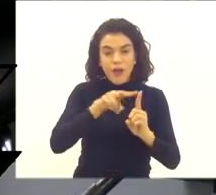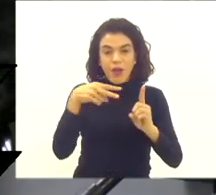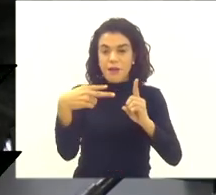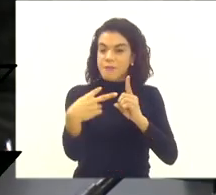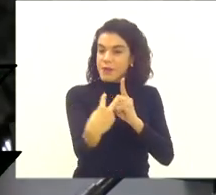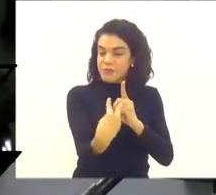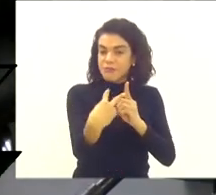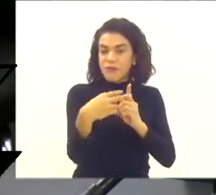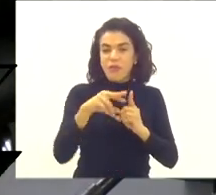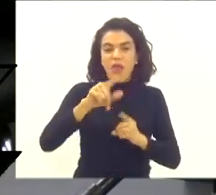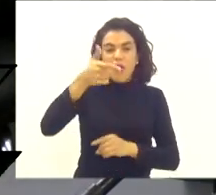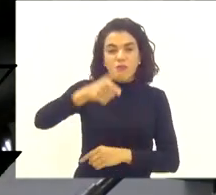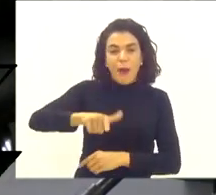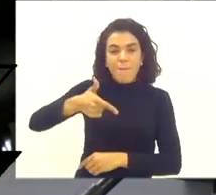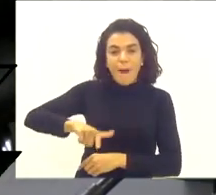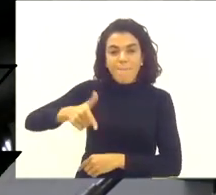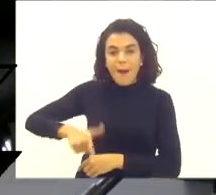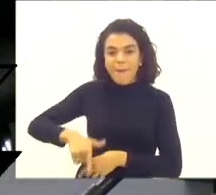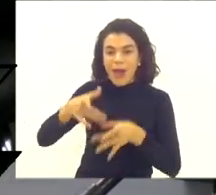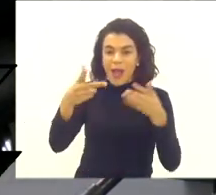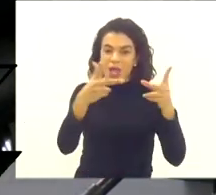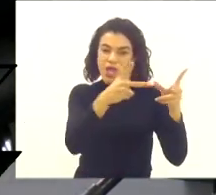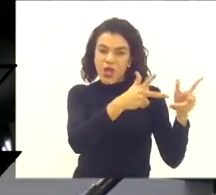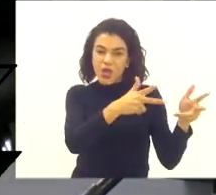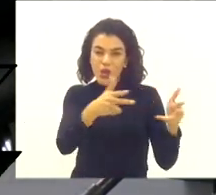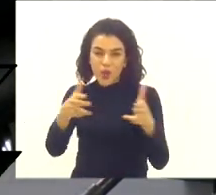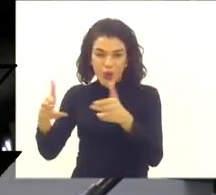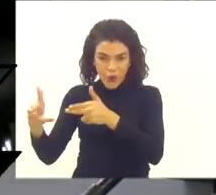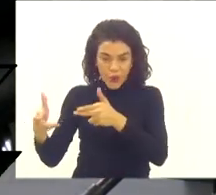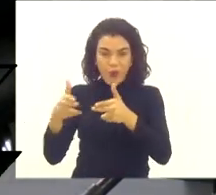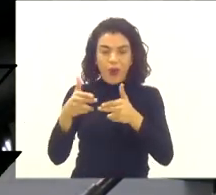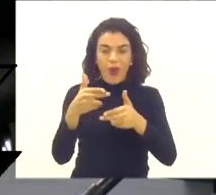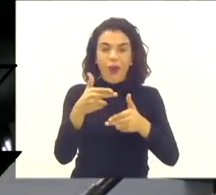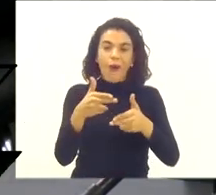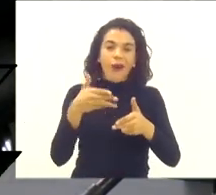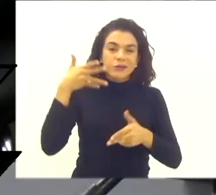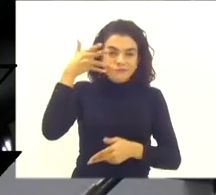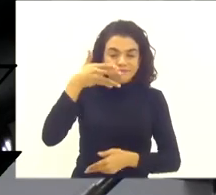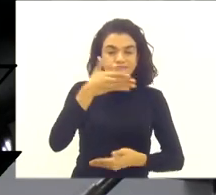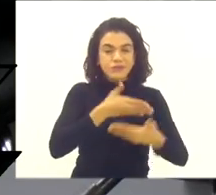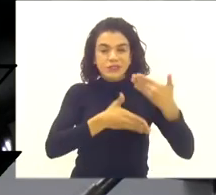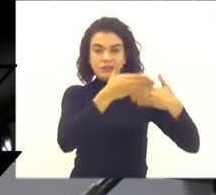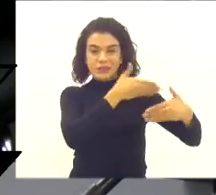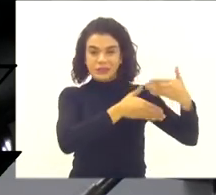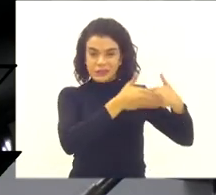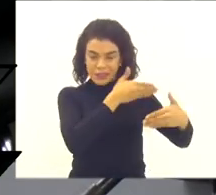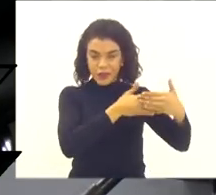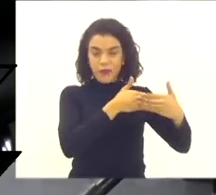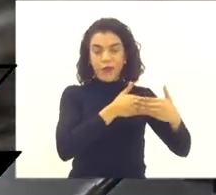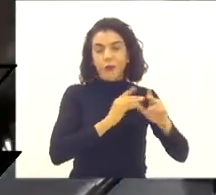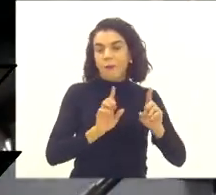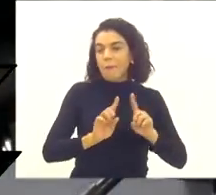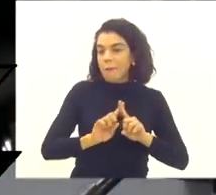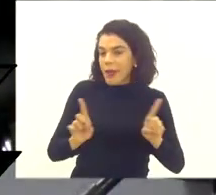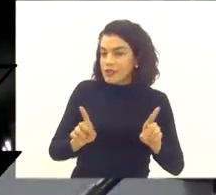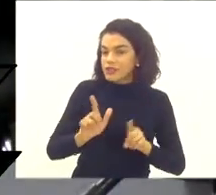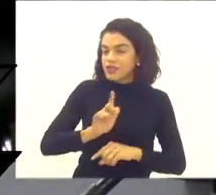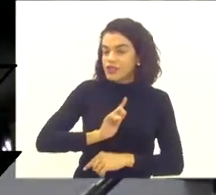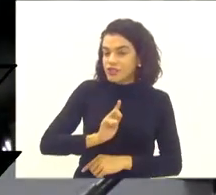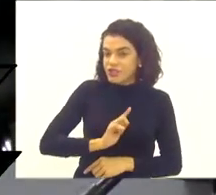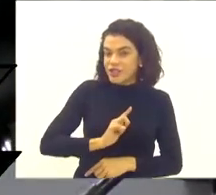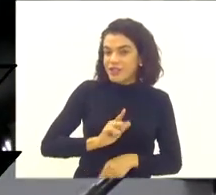não de repetir um pouco que trouxeram as oitivas anteriores que eu acho que são inclusive tinham muito